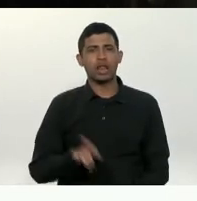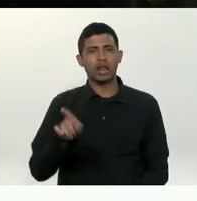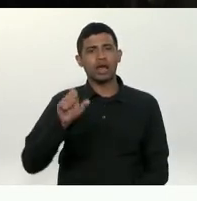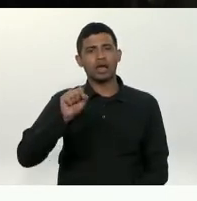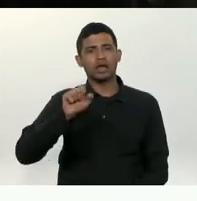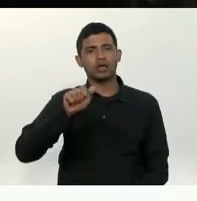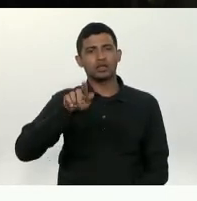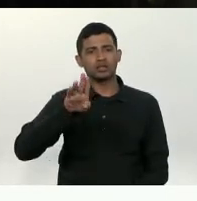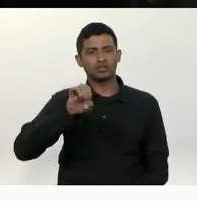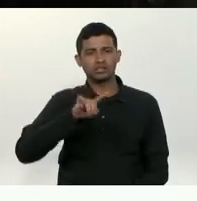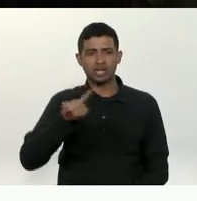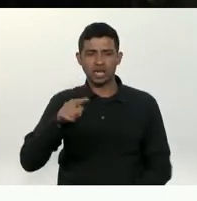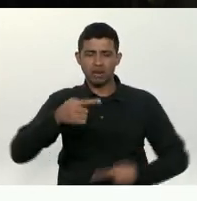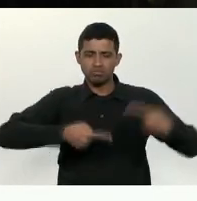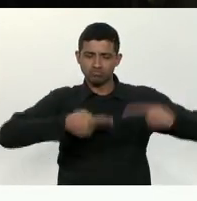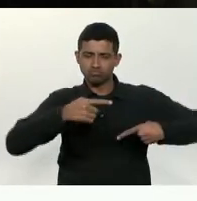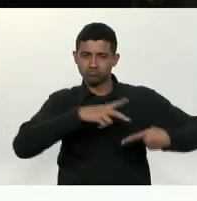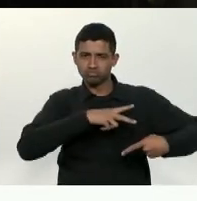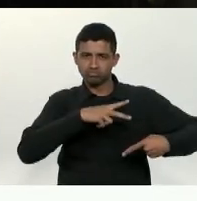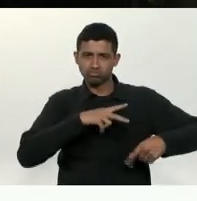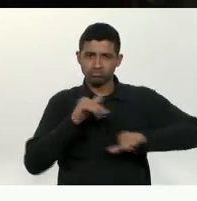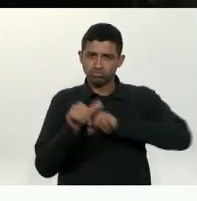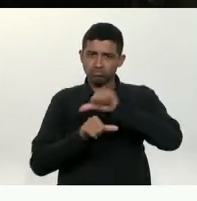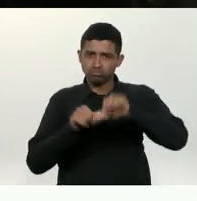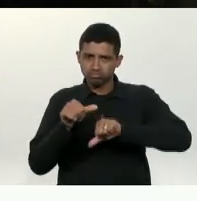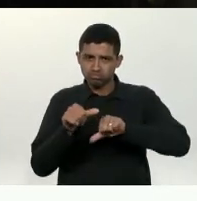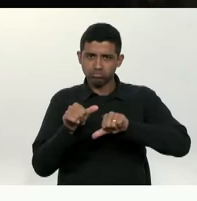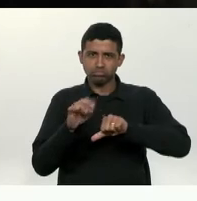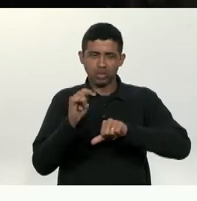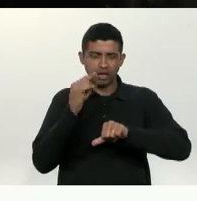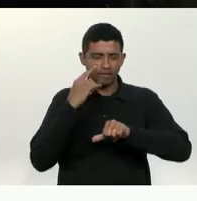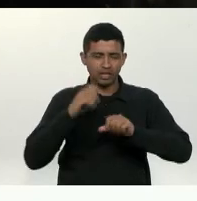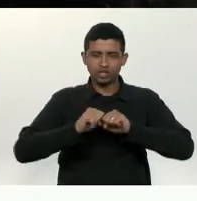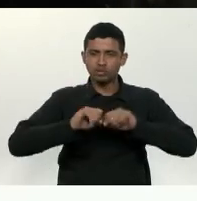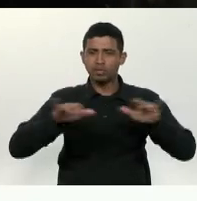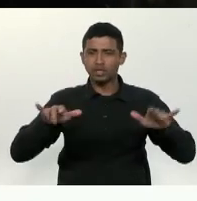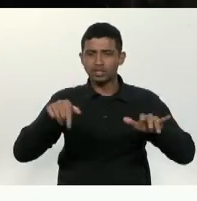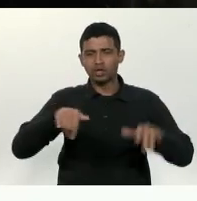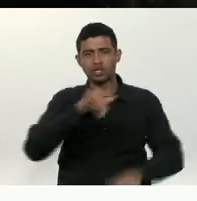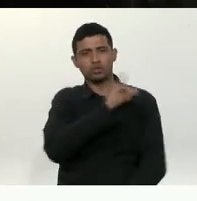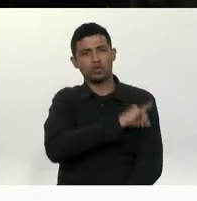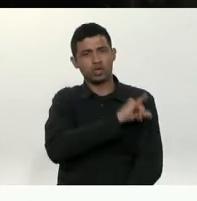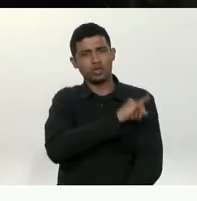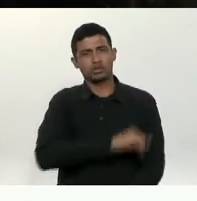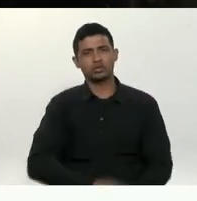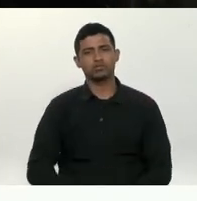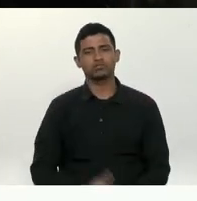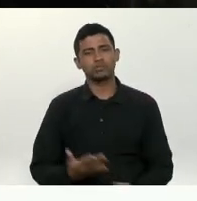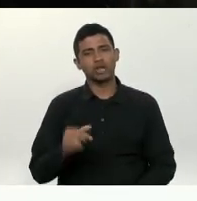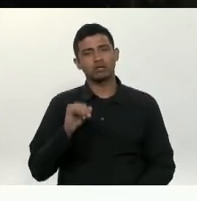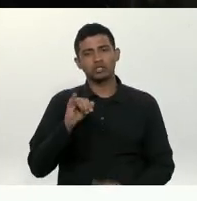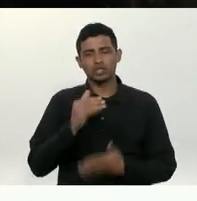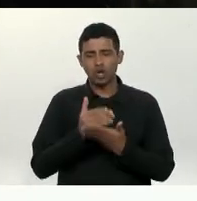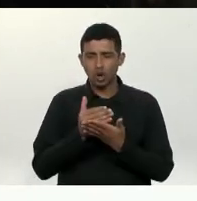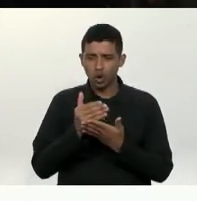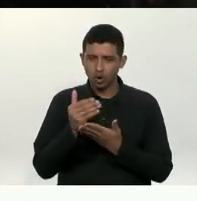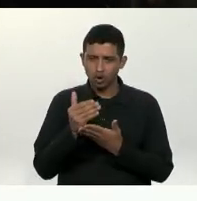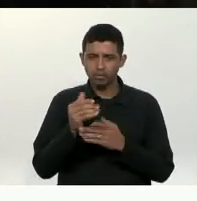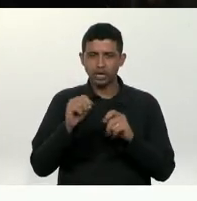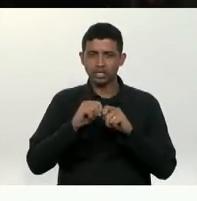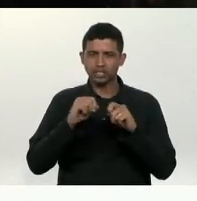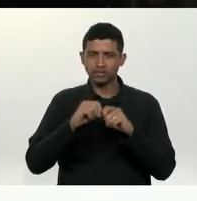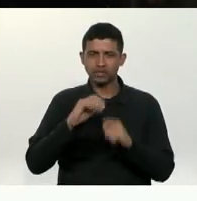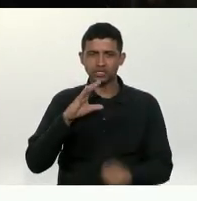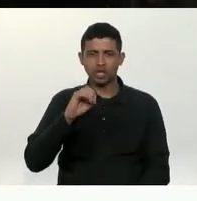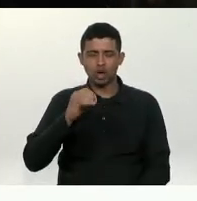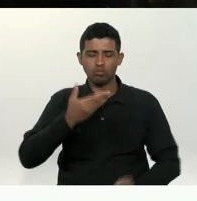privatizada com a obrigação da expansão do GNV em todo o estado do Rio de Janeiro. Quando você começa a fazer